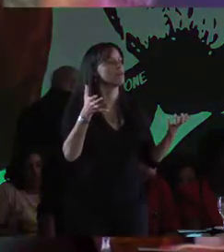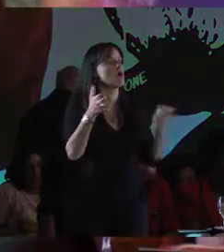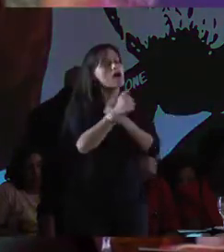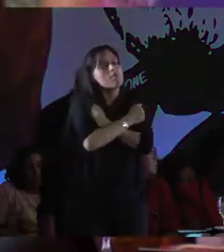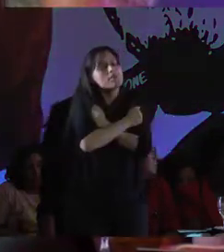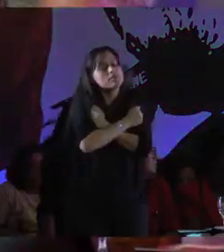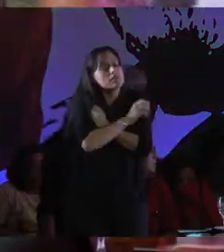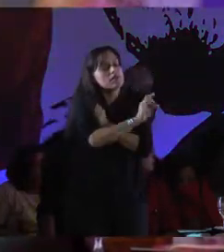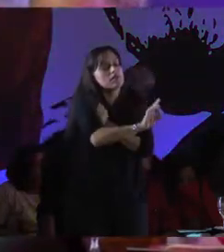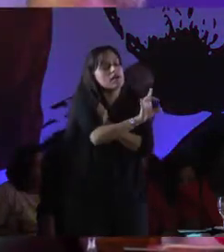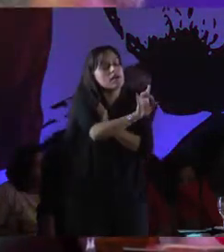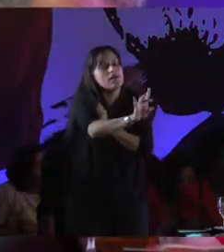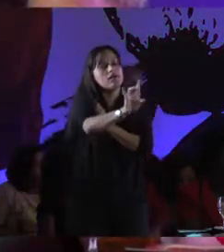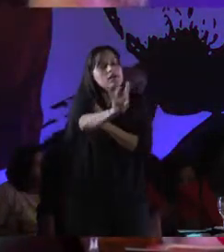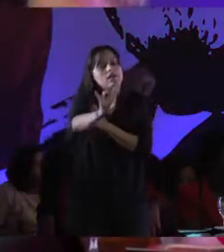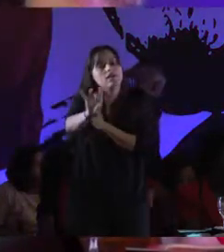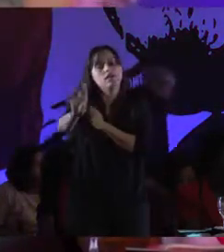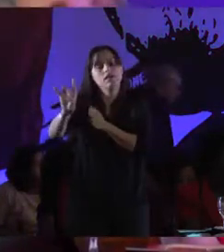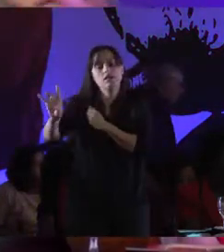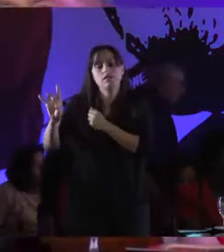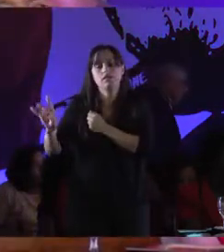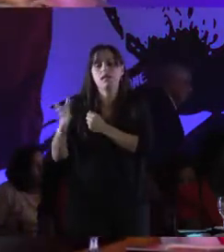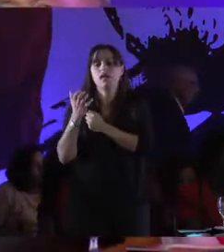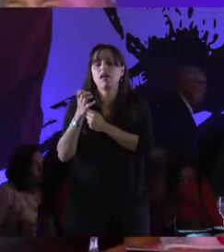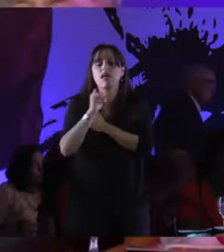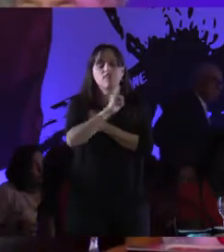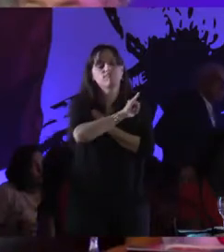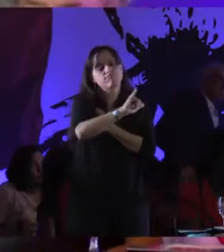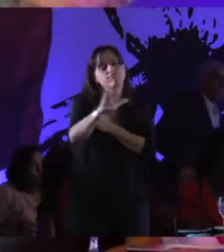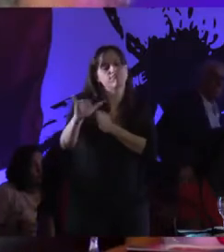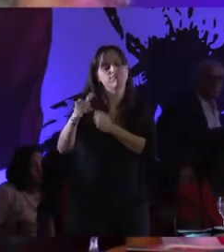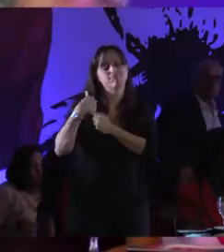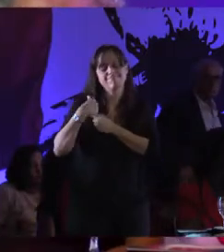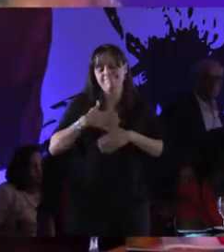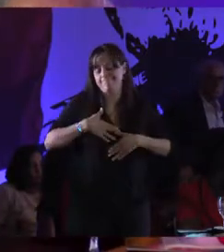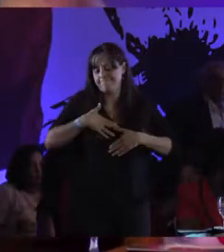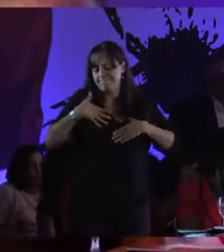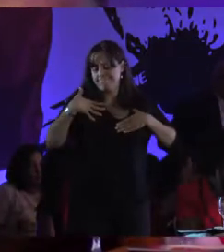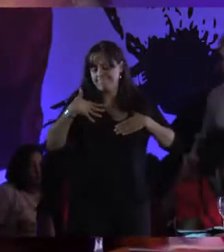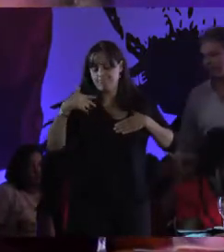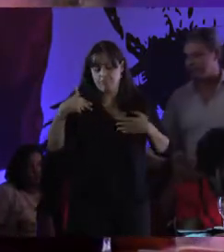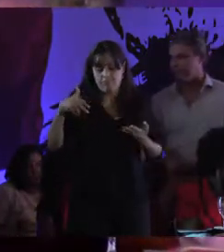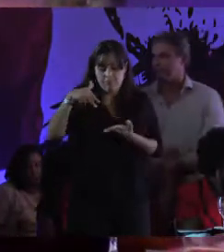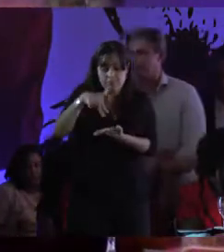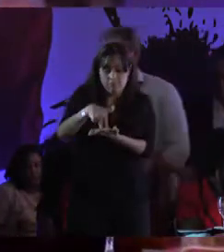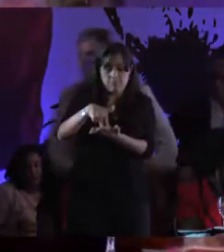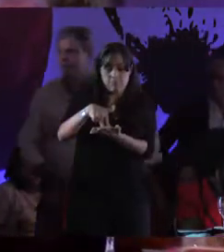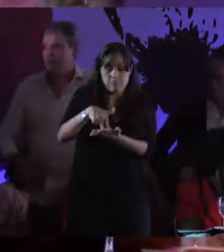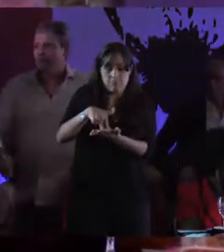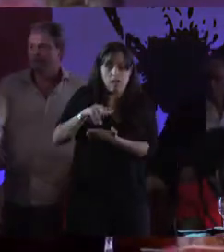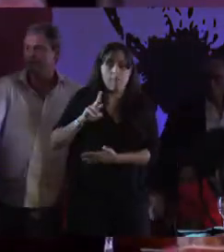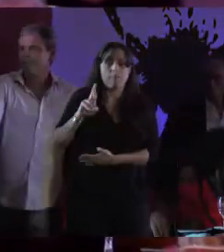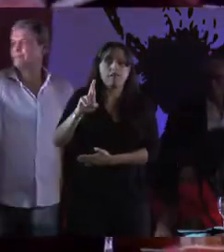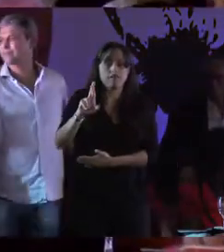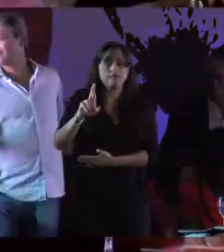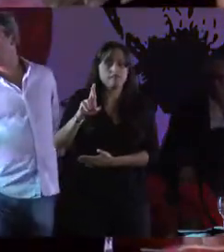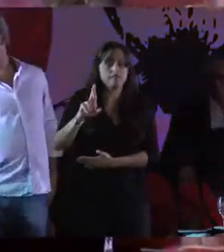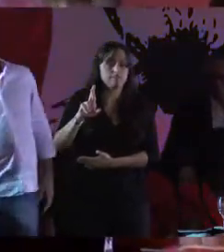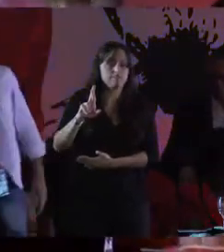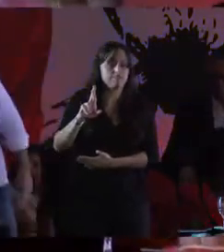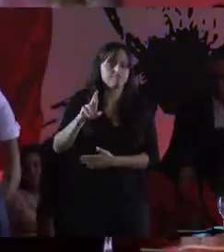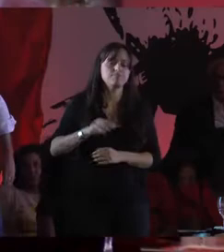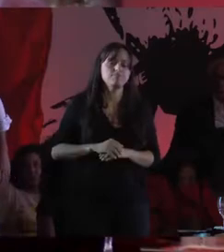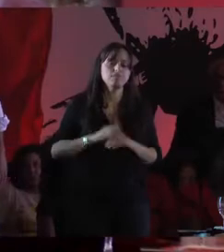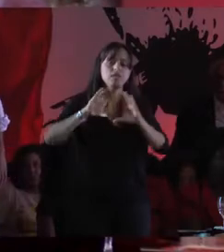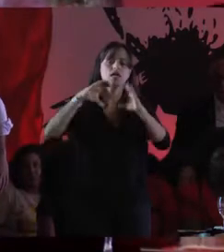Dizer a vocês do meu orgulho estar aqui representando a bancada federal da Câmara